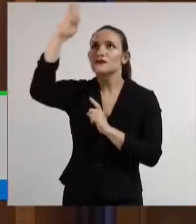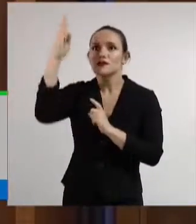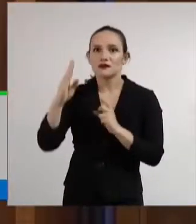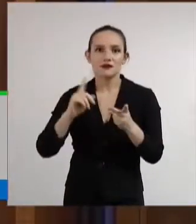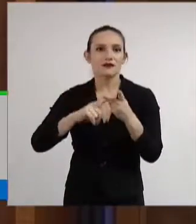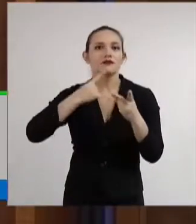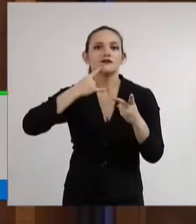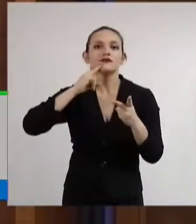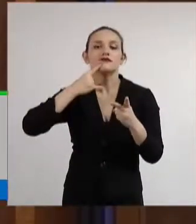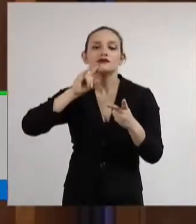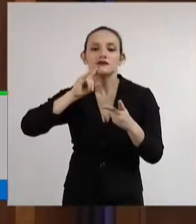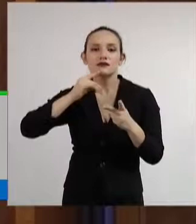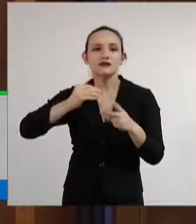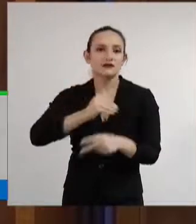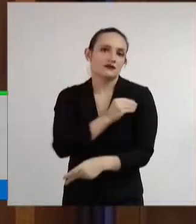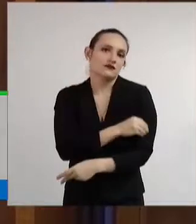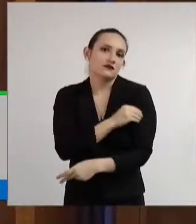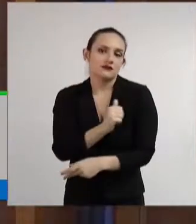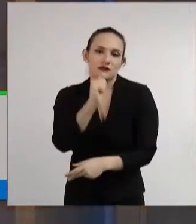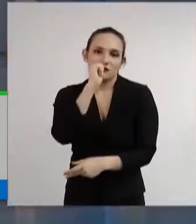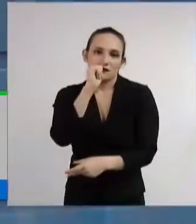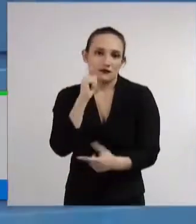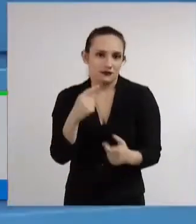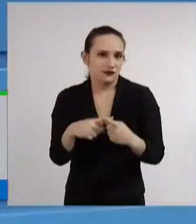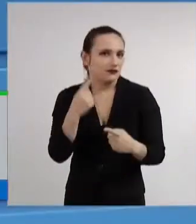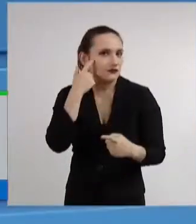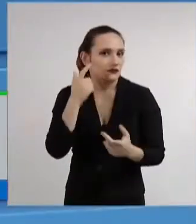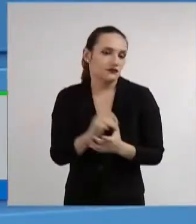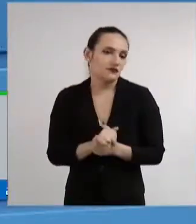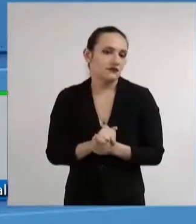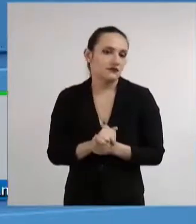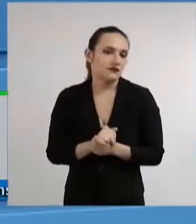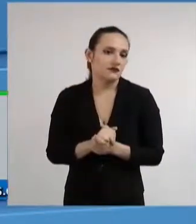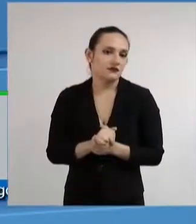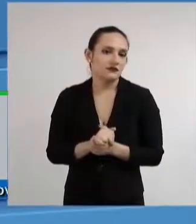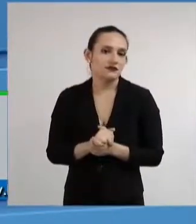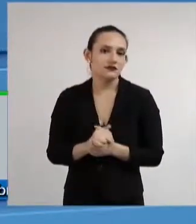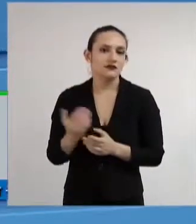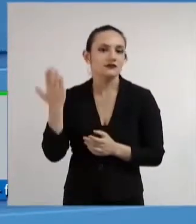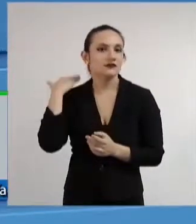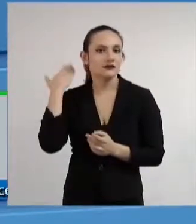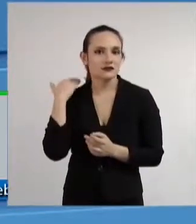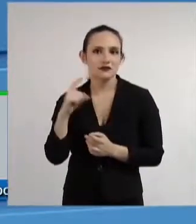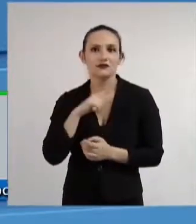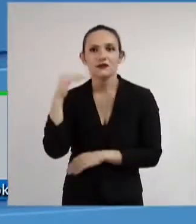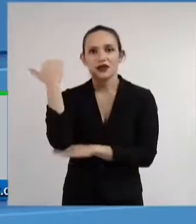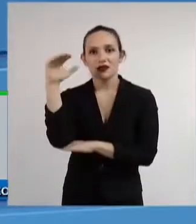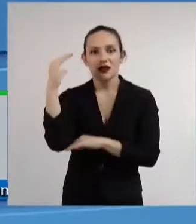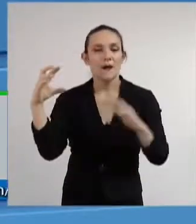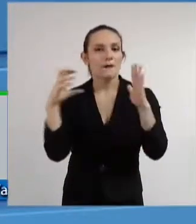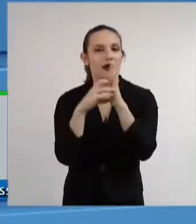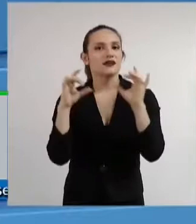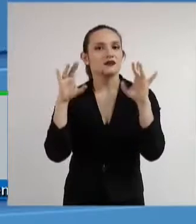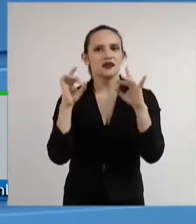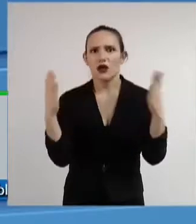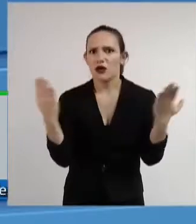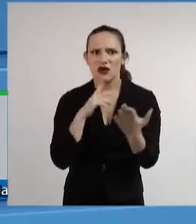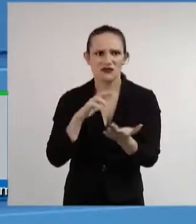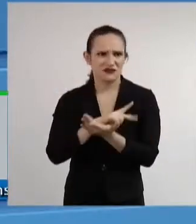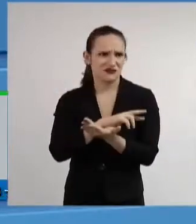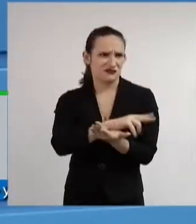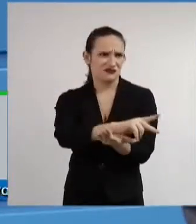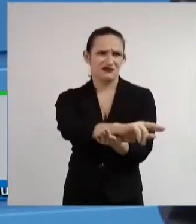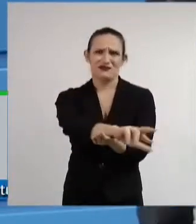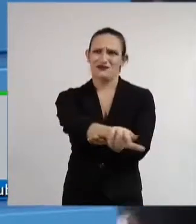de álcool, se tu olhar 15 anos atrás, tu sabia as marcas da cerveja que percorria o país. Hoje, nem